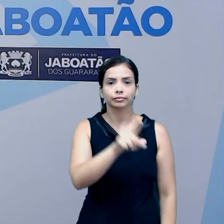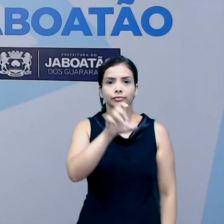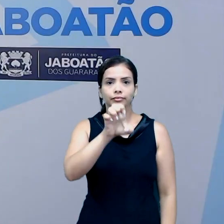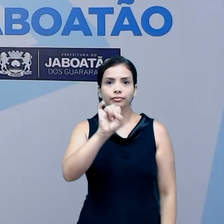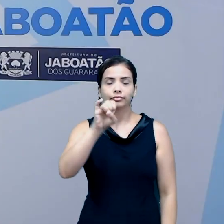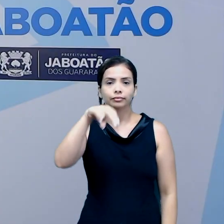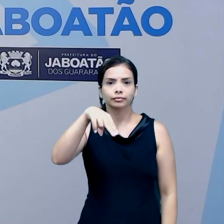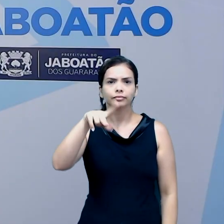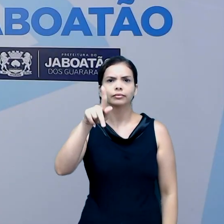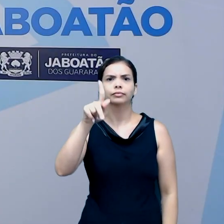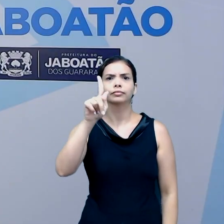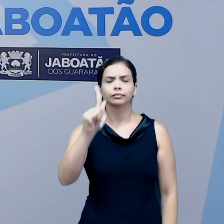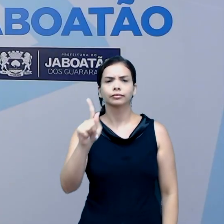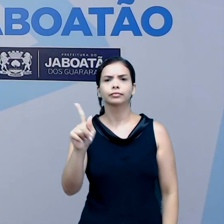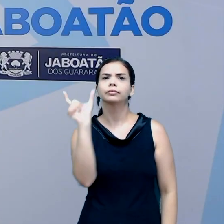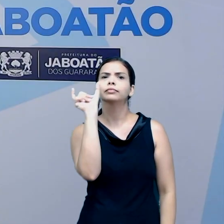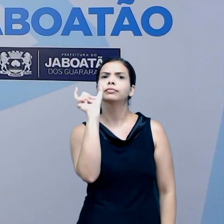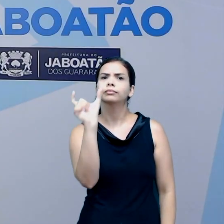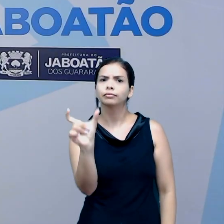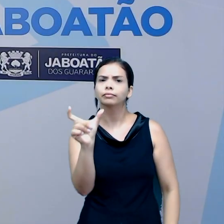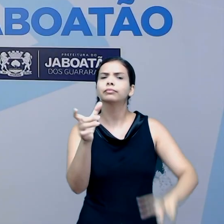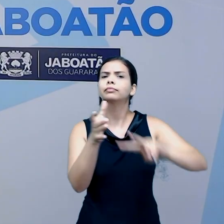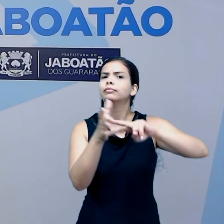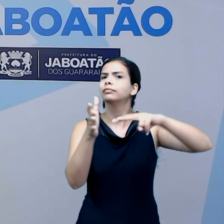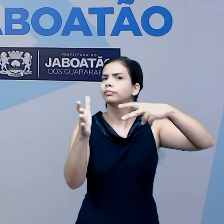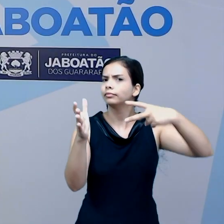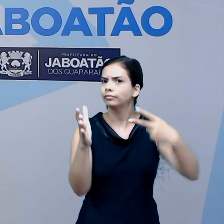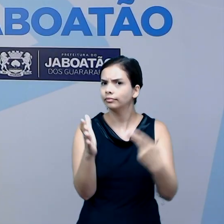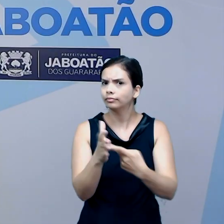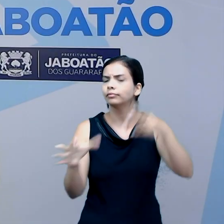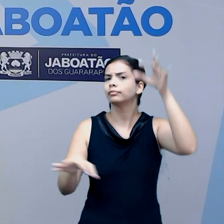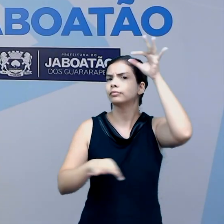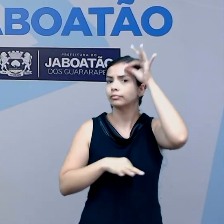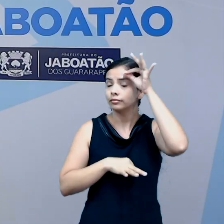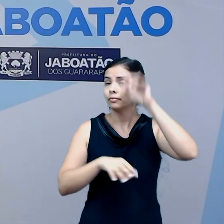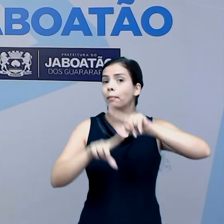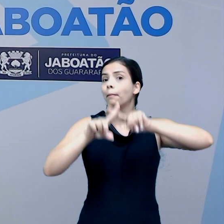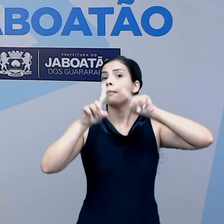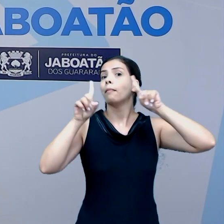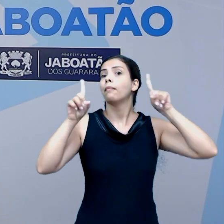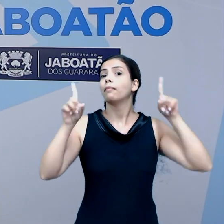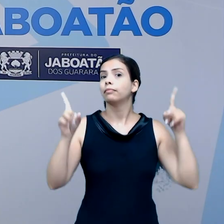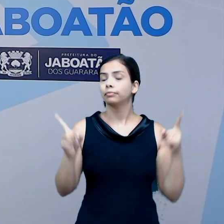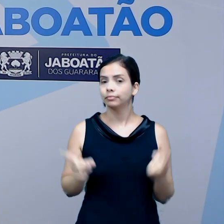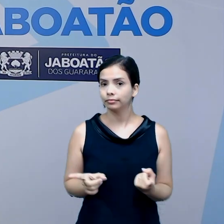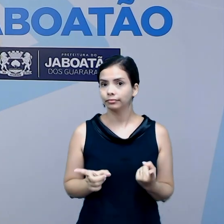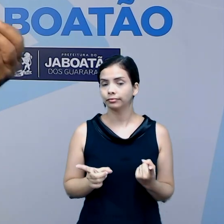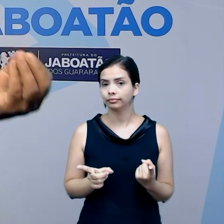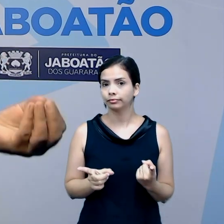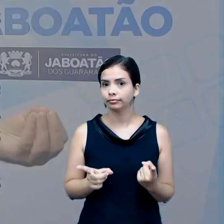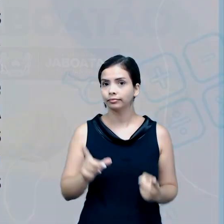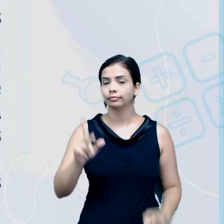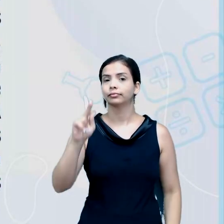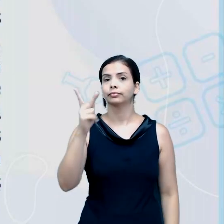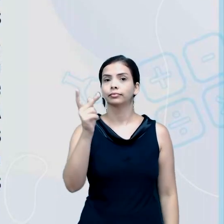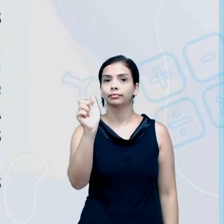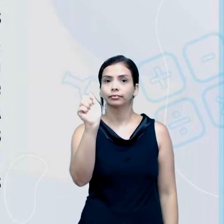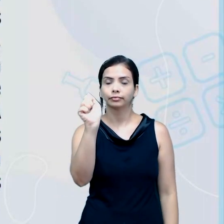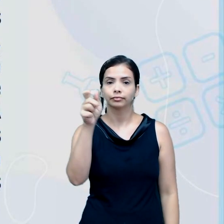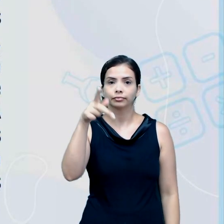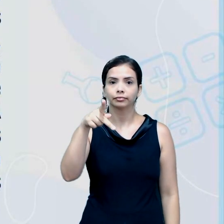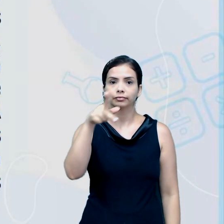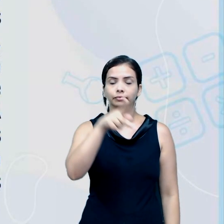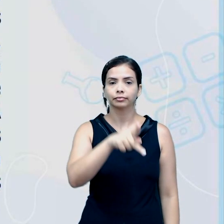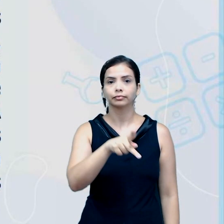que aparecem em diversas ocasiões como sinônimo E sendo que neste wepner o